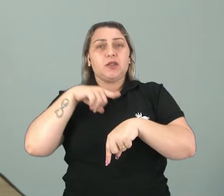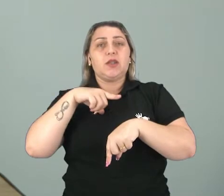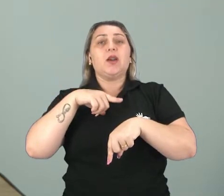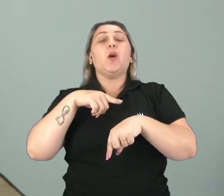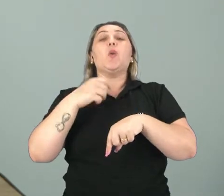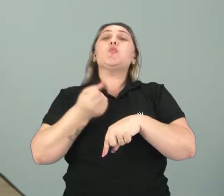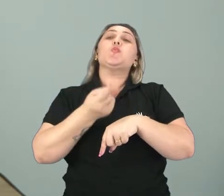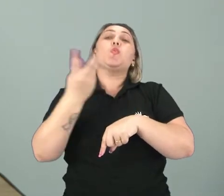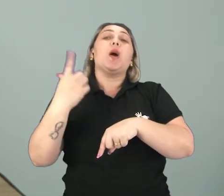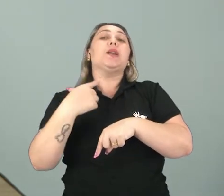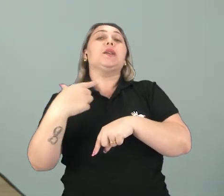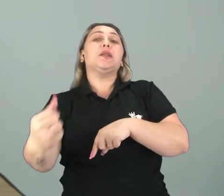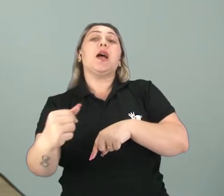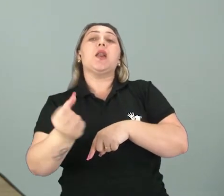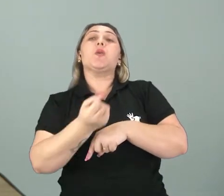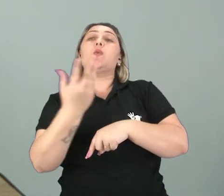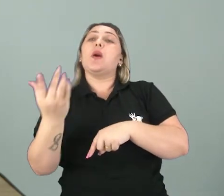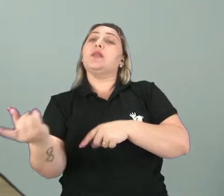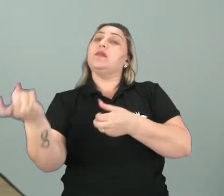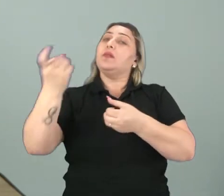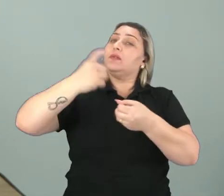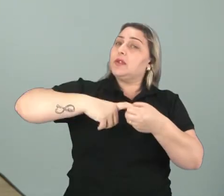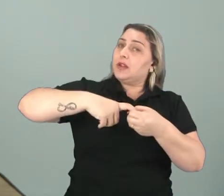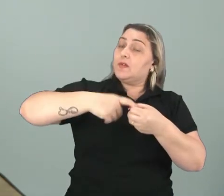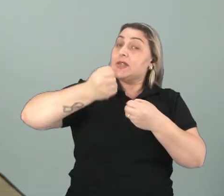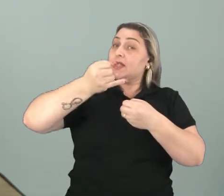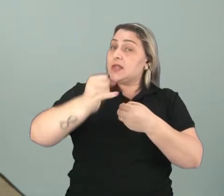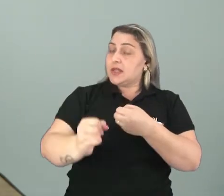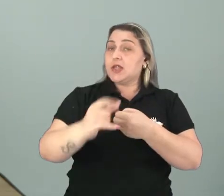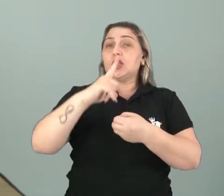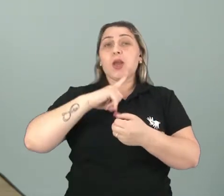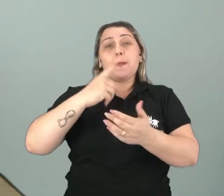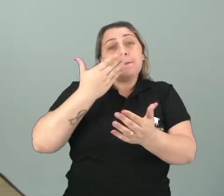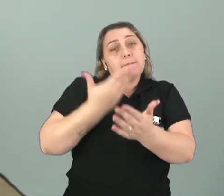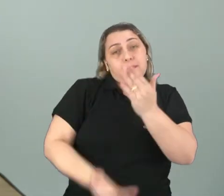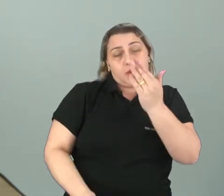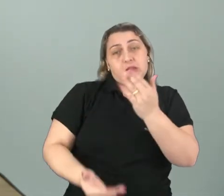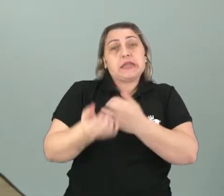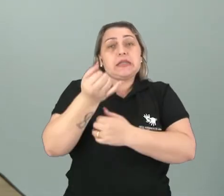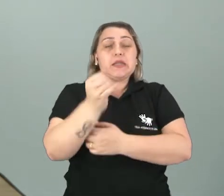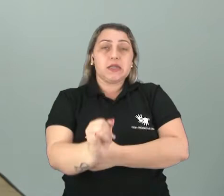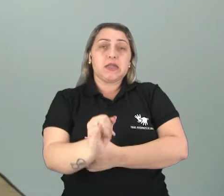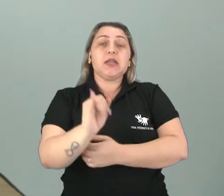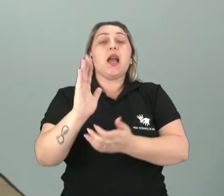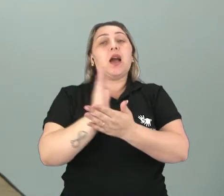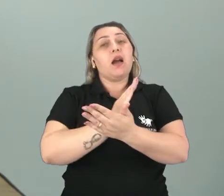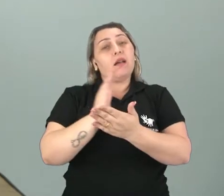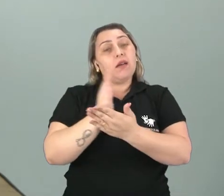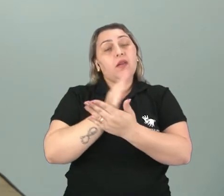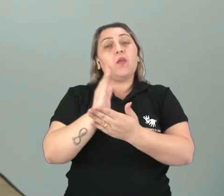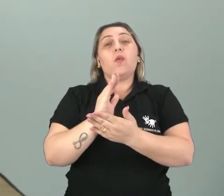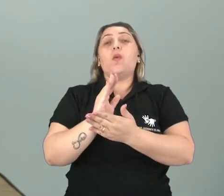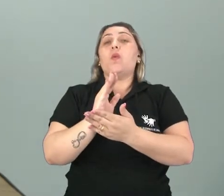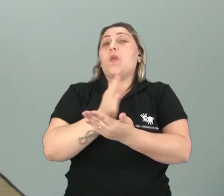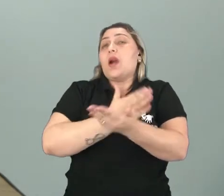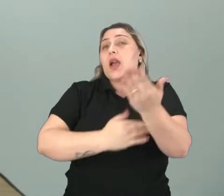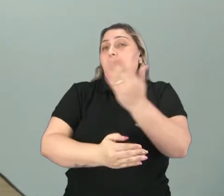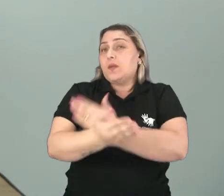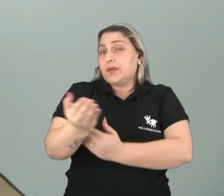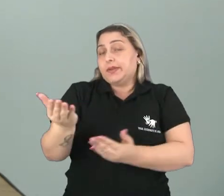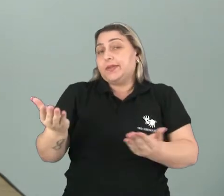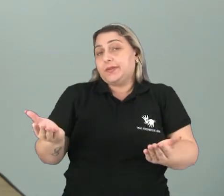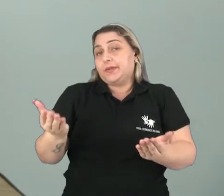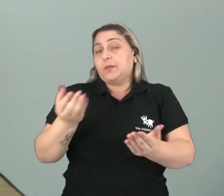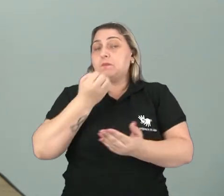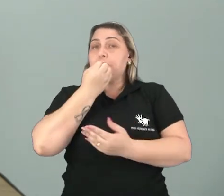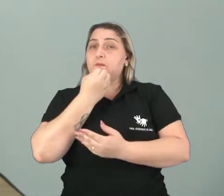saber quantas saíam e quantas retornavam, se alguma havia se perdido, se alguma tinha ficado ferida pelo